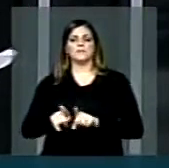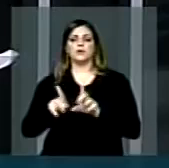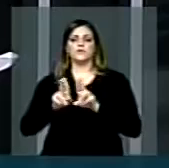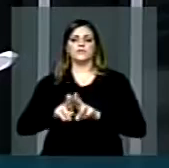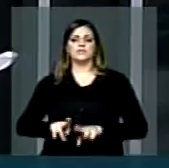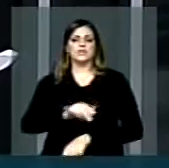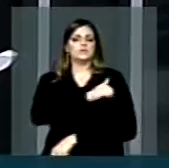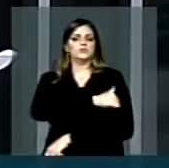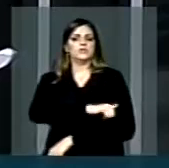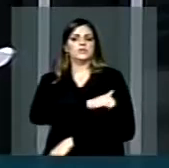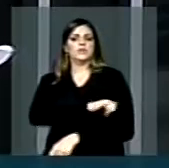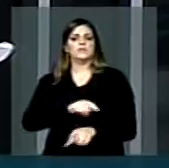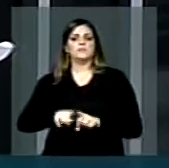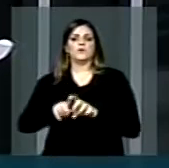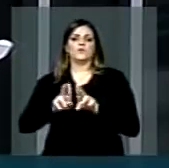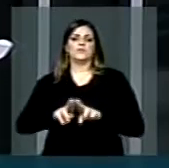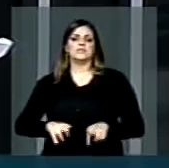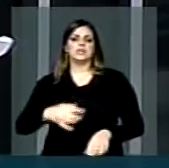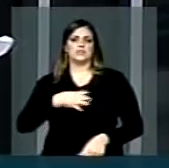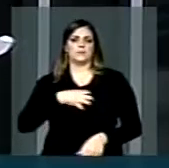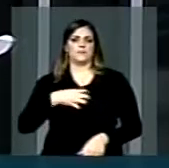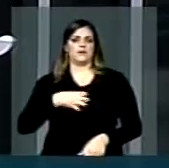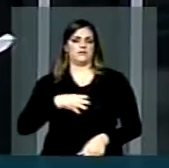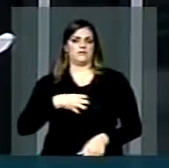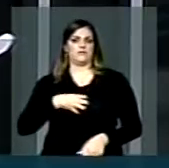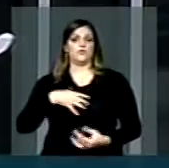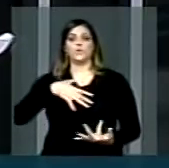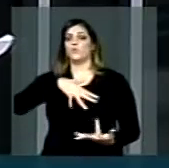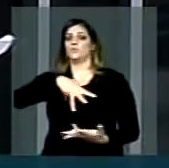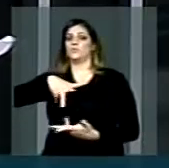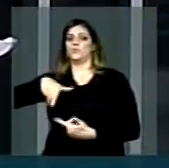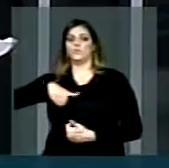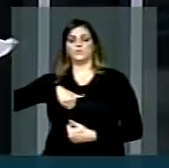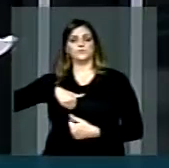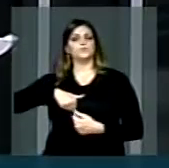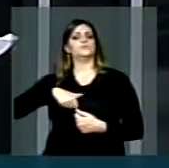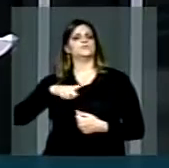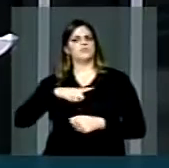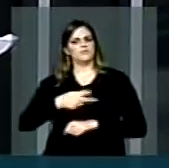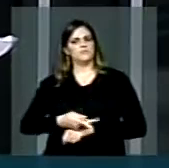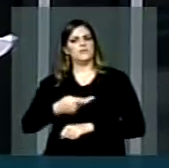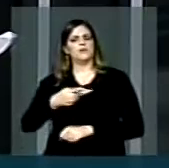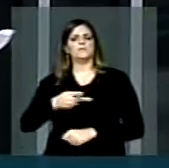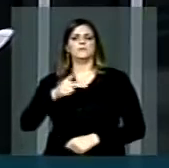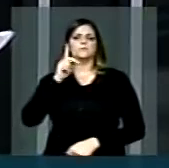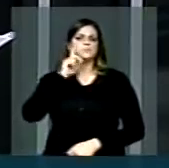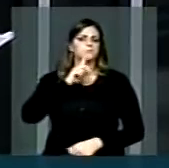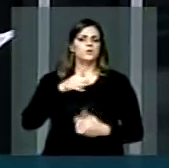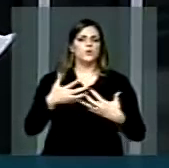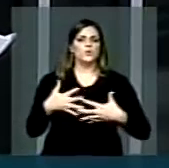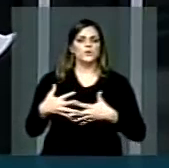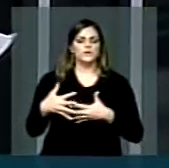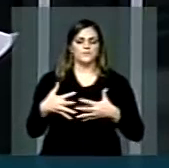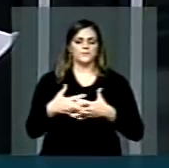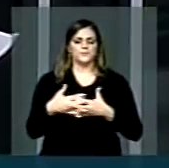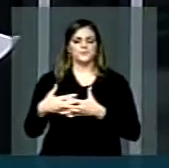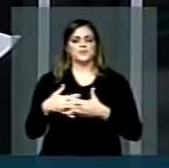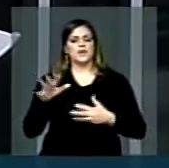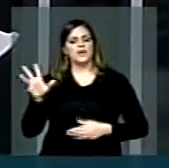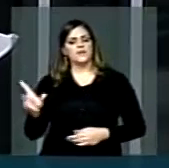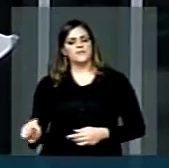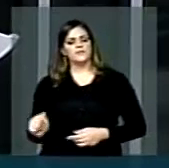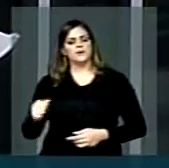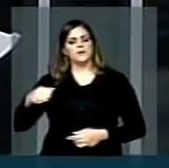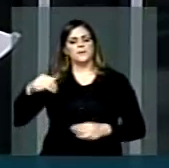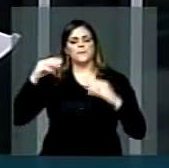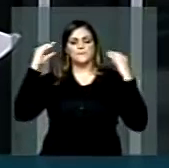Janeiro e pela Universidade Federal da Bahia. Pelo mundo, Abdias recebeu grande reconhecimento dos Estados Unidos, na África, no México, em organismos como a ONU e a Unesco,